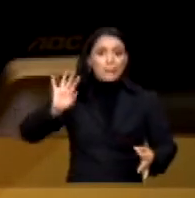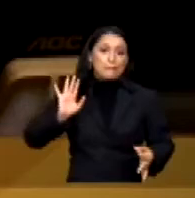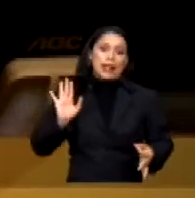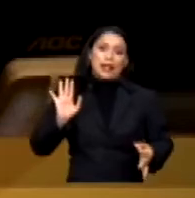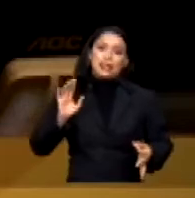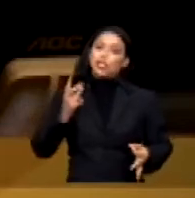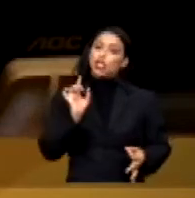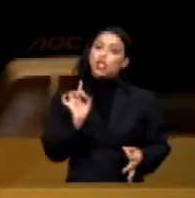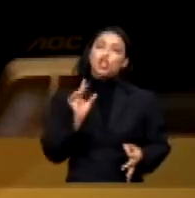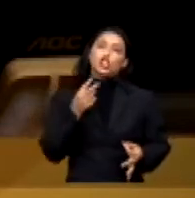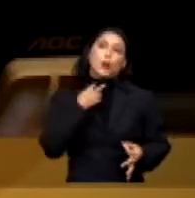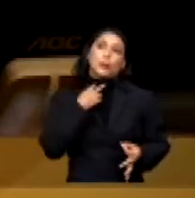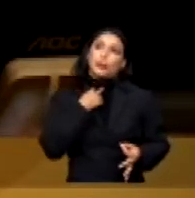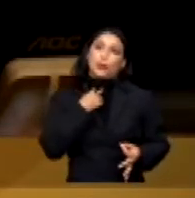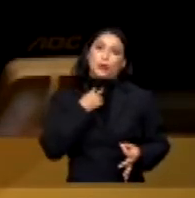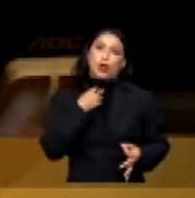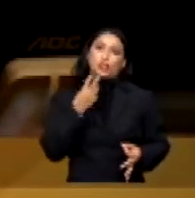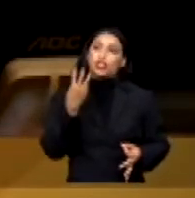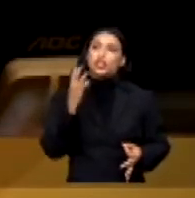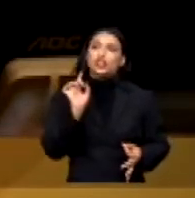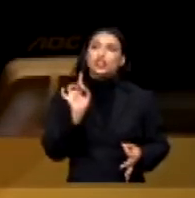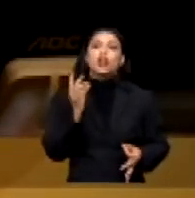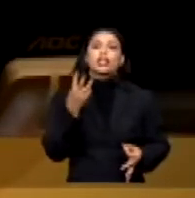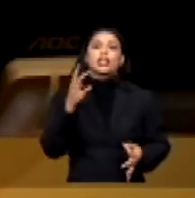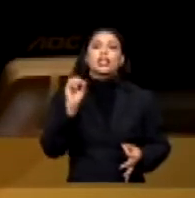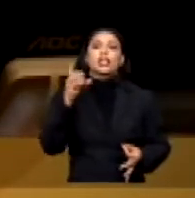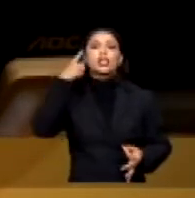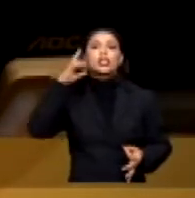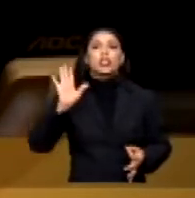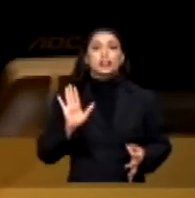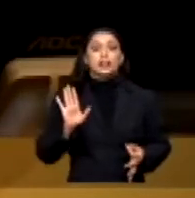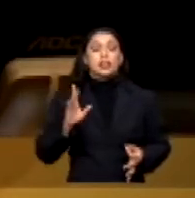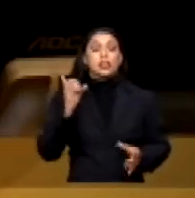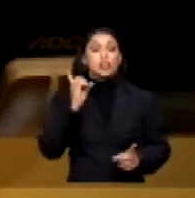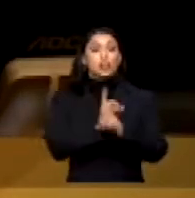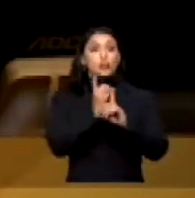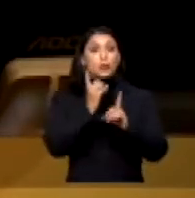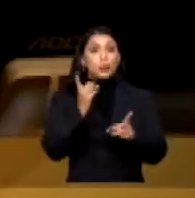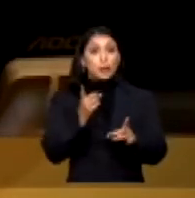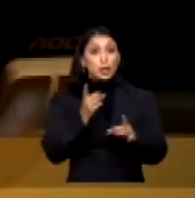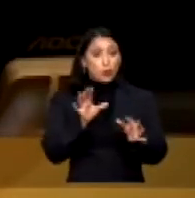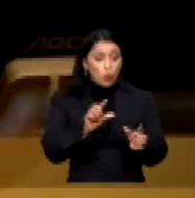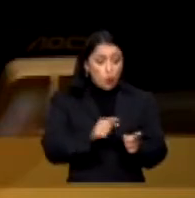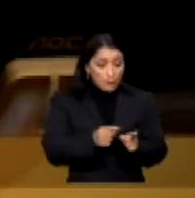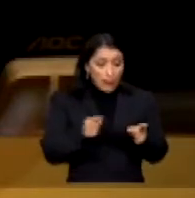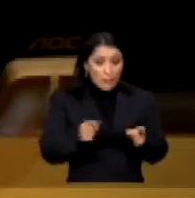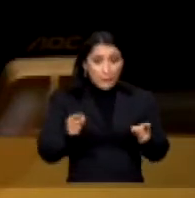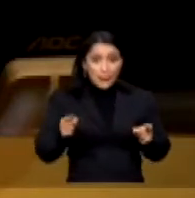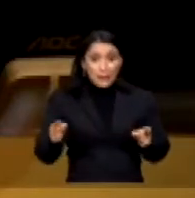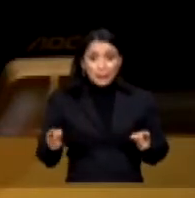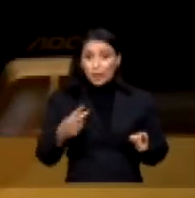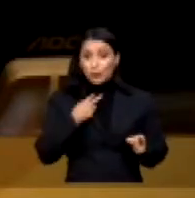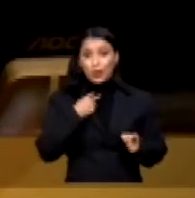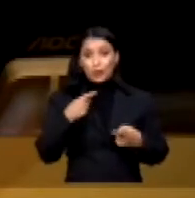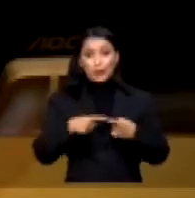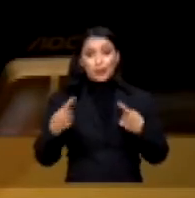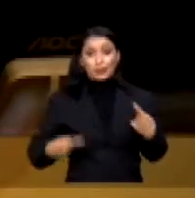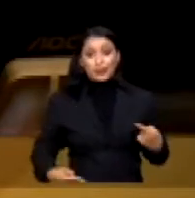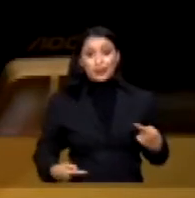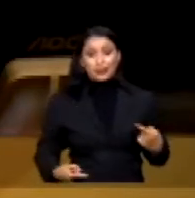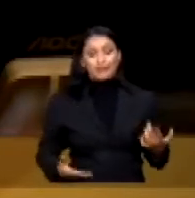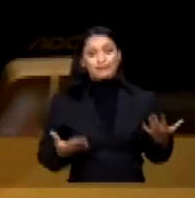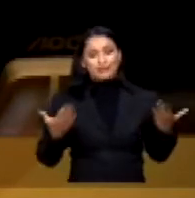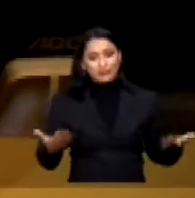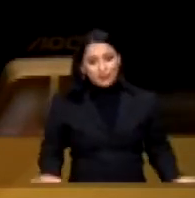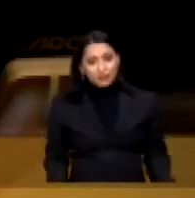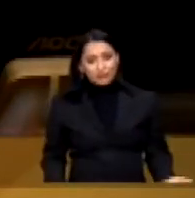para investigar a galinha, não se pode mais ir, só se pode ir a pena. Descobrimos uma galinha, mas gastamos a bala de prata. Este